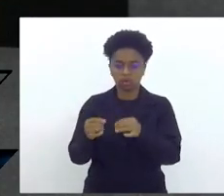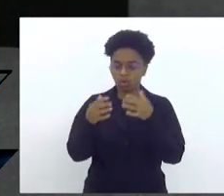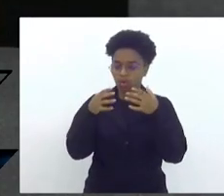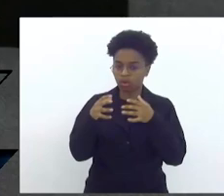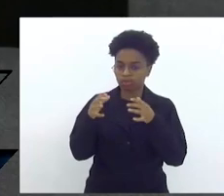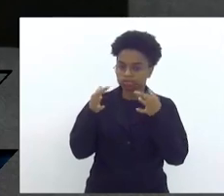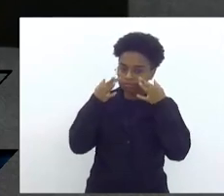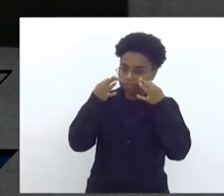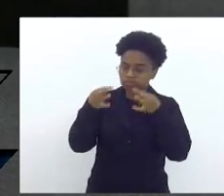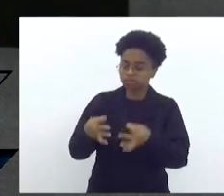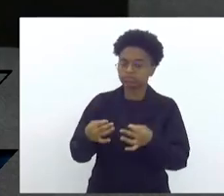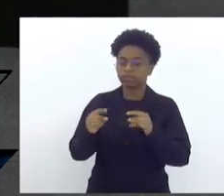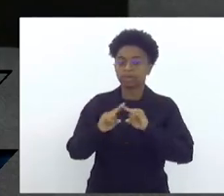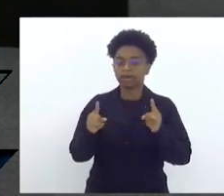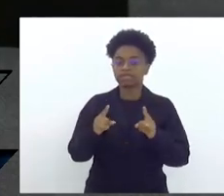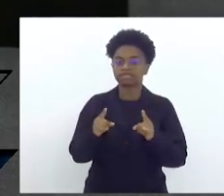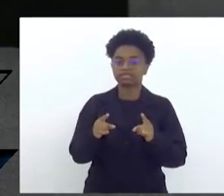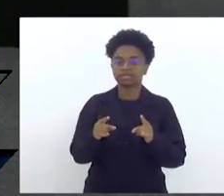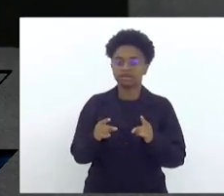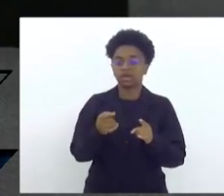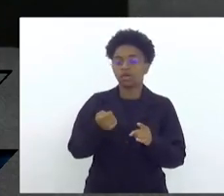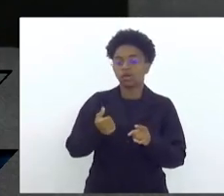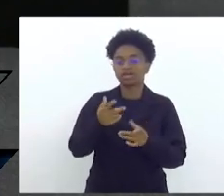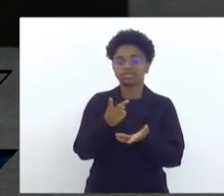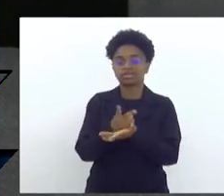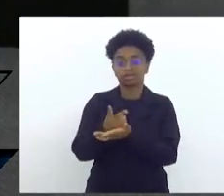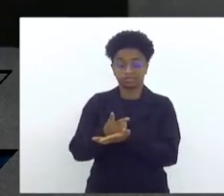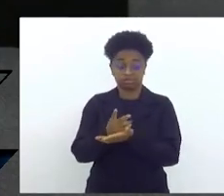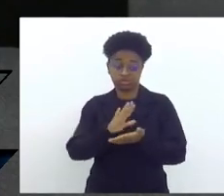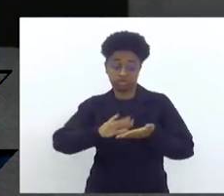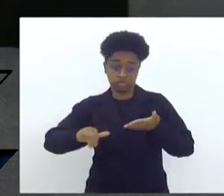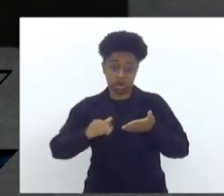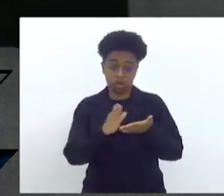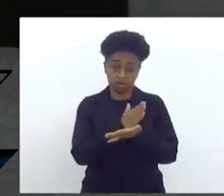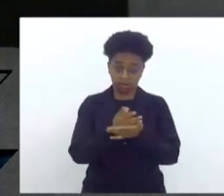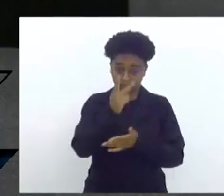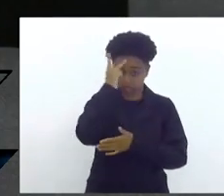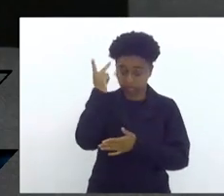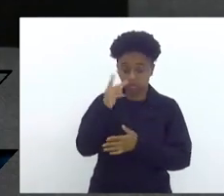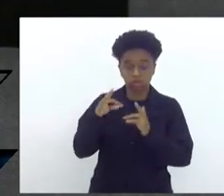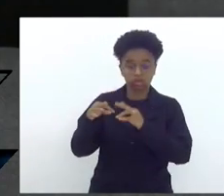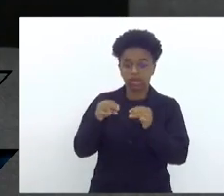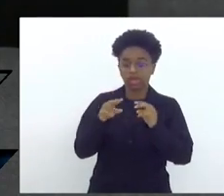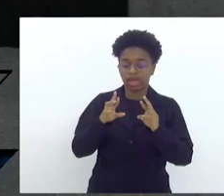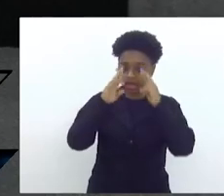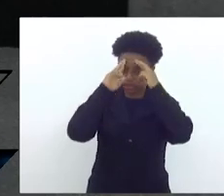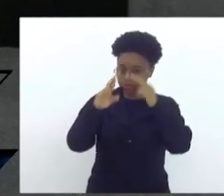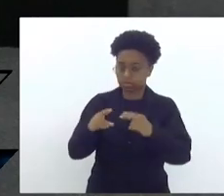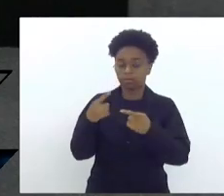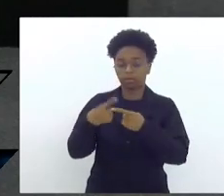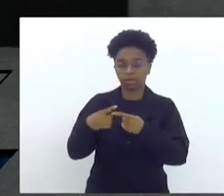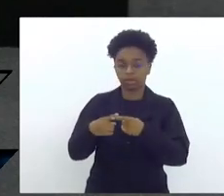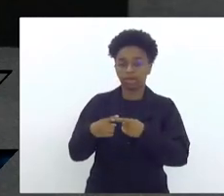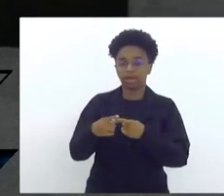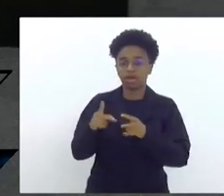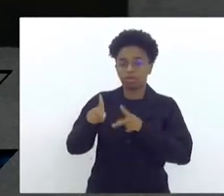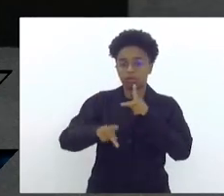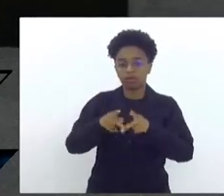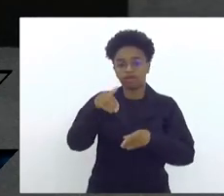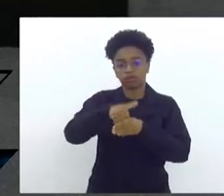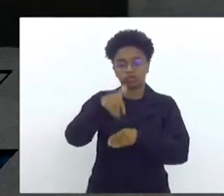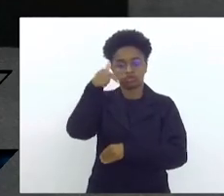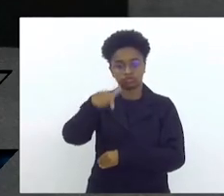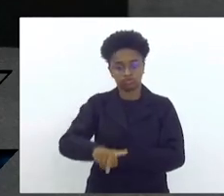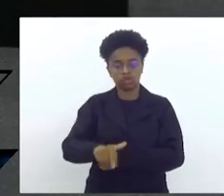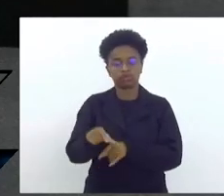quase sempre tirando alguns é respeitada porque o presidente que o povo reconduziu ao seu lugar de